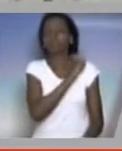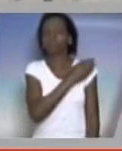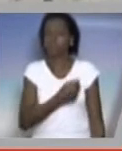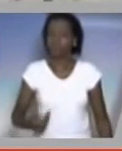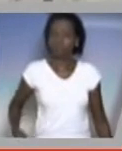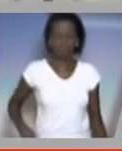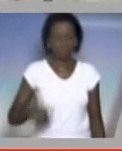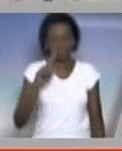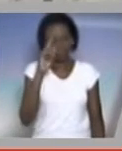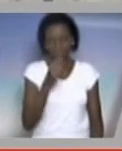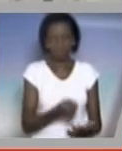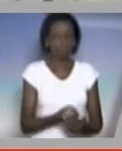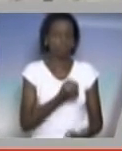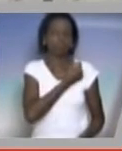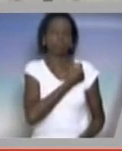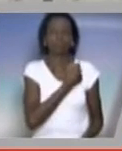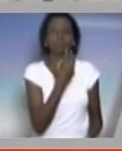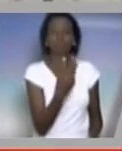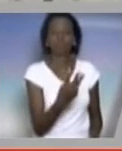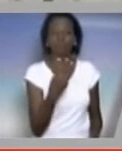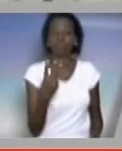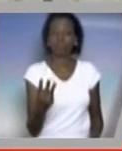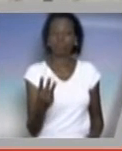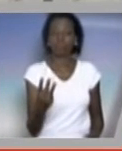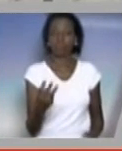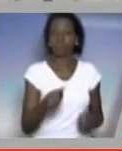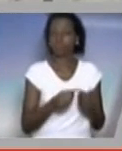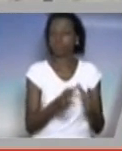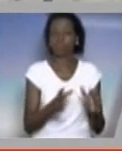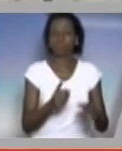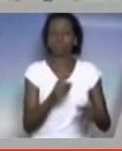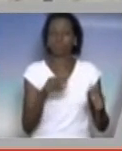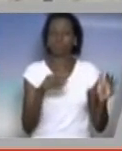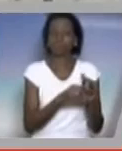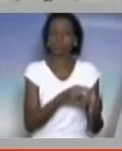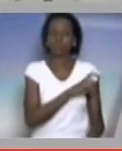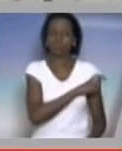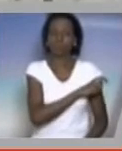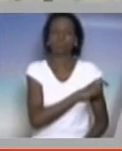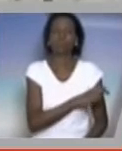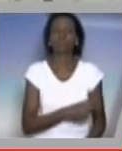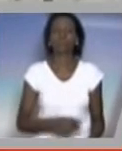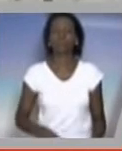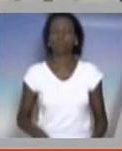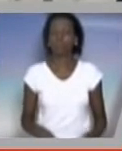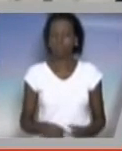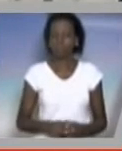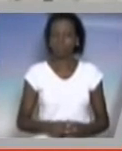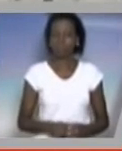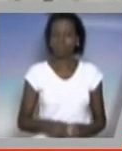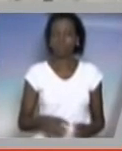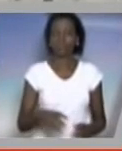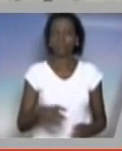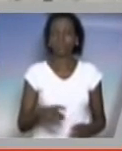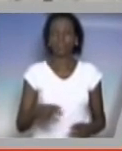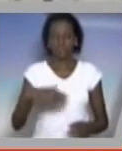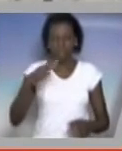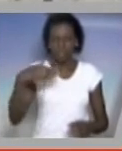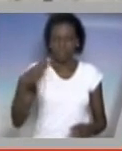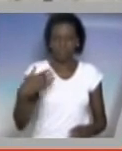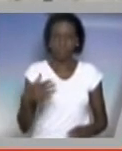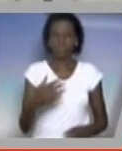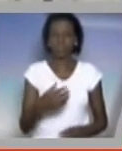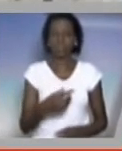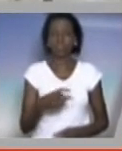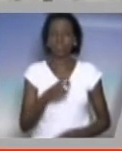de 33 nas séries iniciais, no ensino fundamental, do primeiro ao quinto ano, e nas séries finais, nós